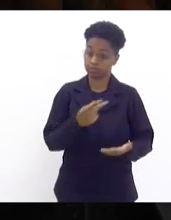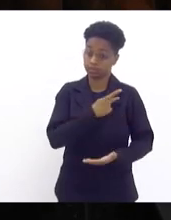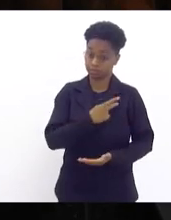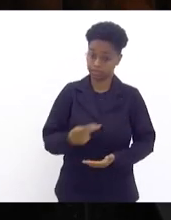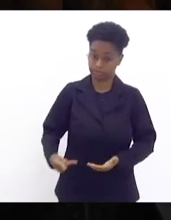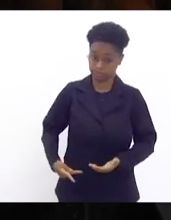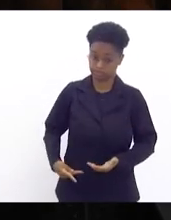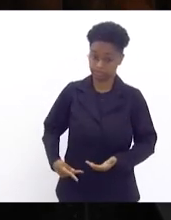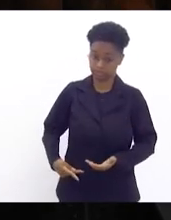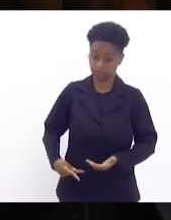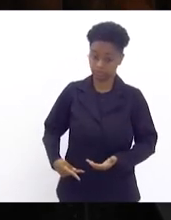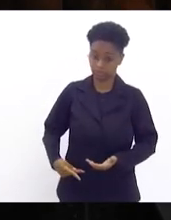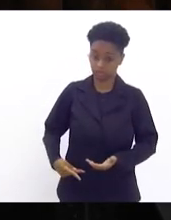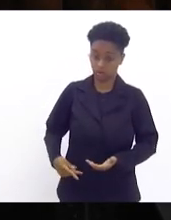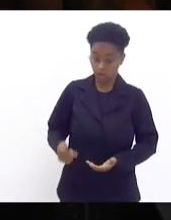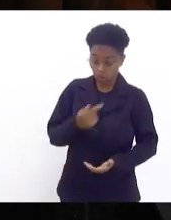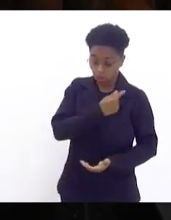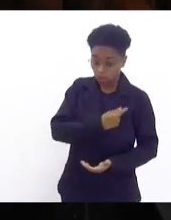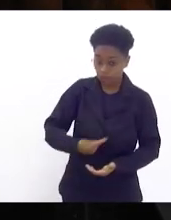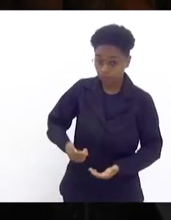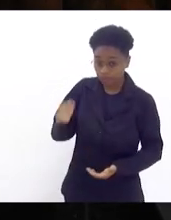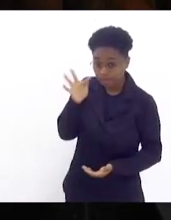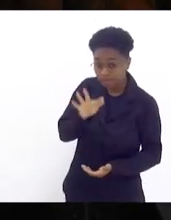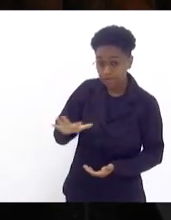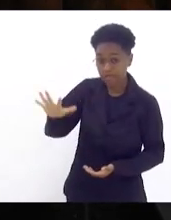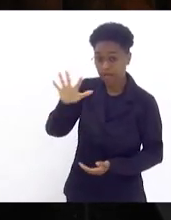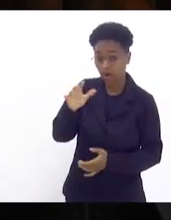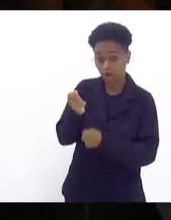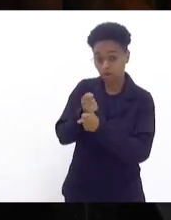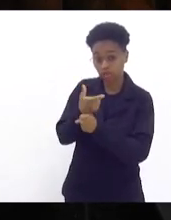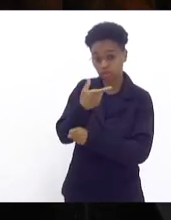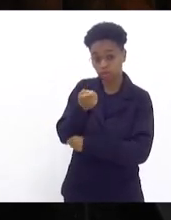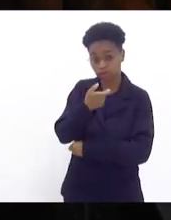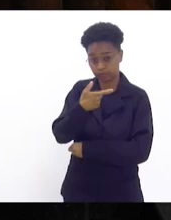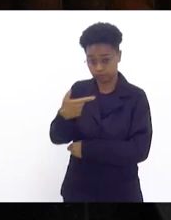federal em 22